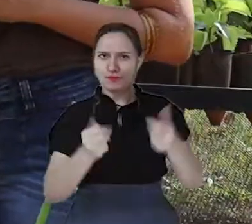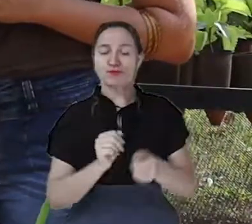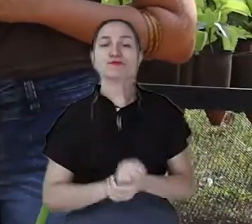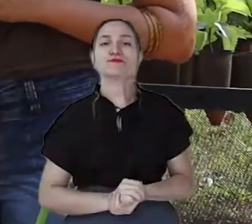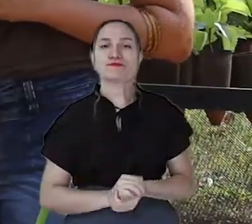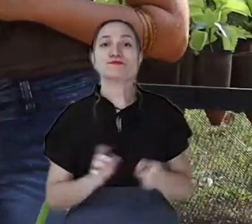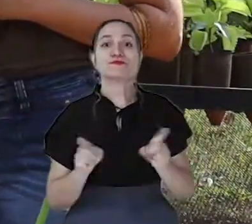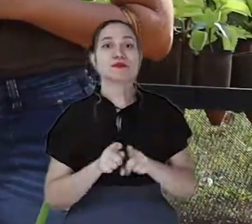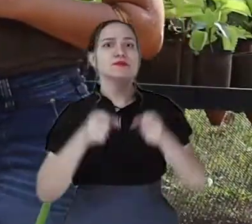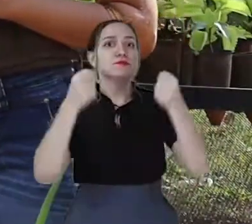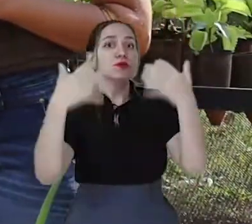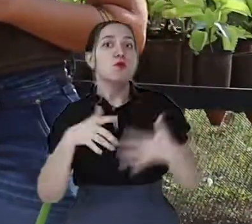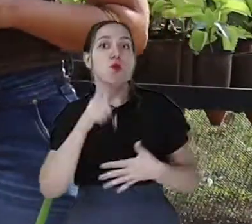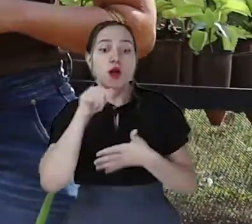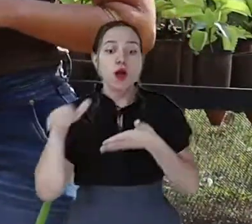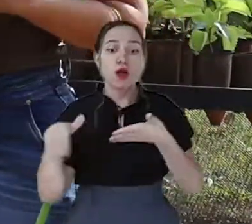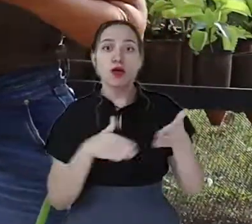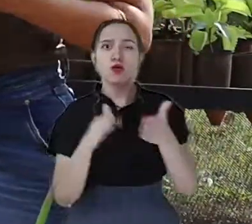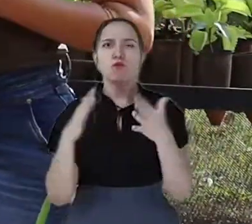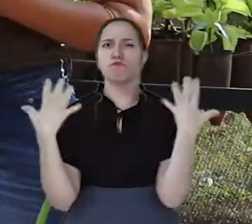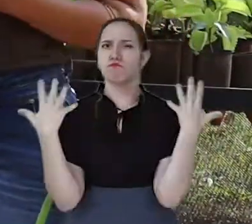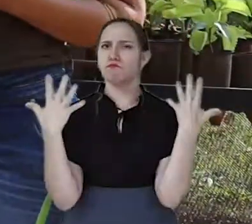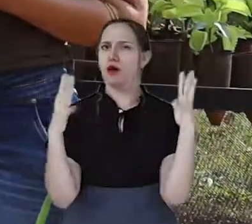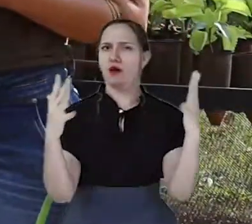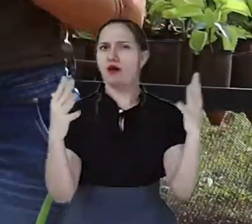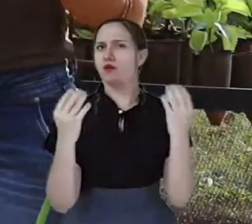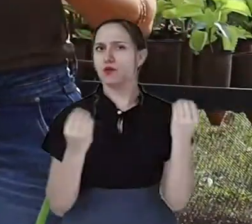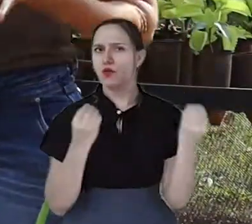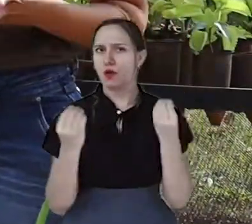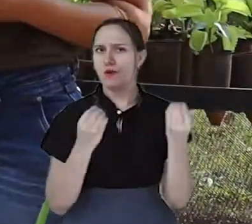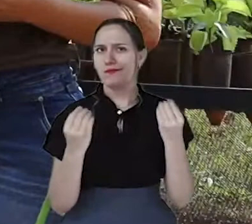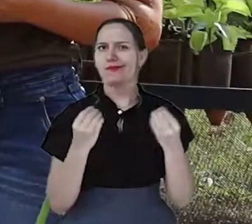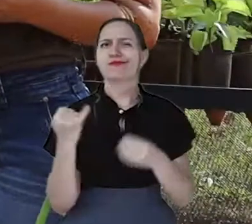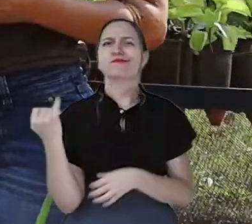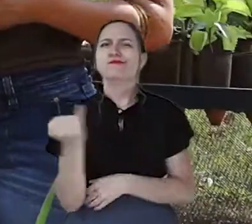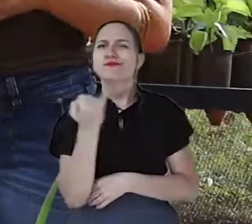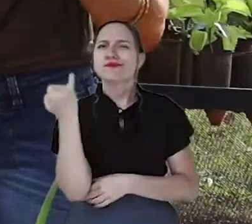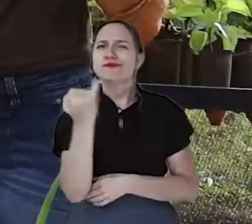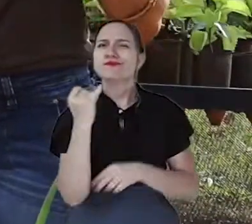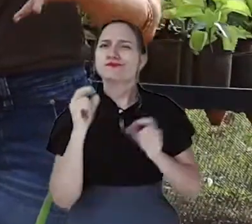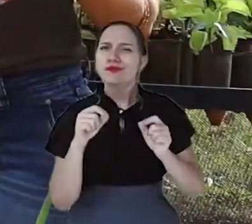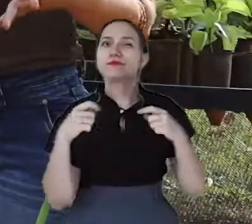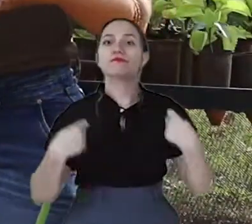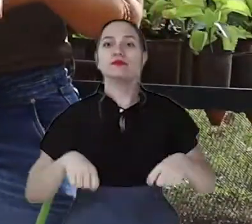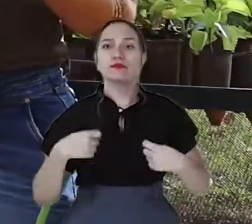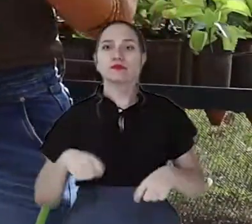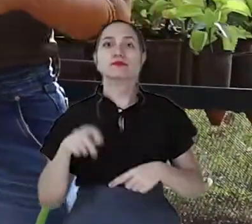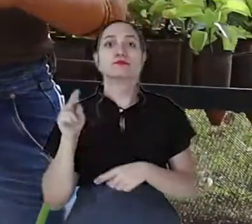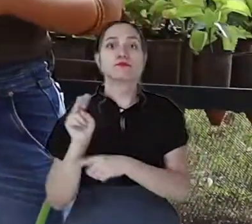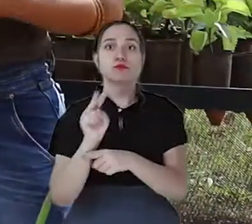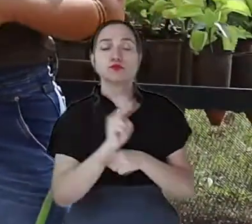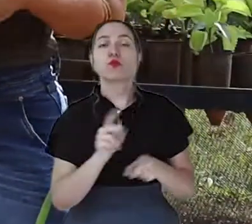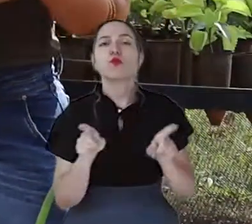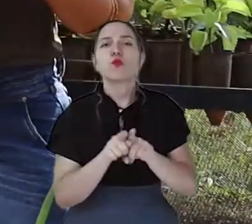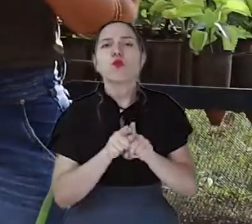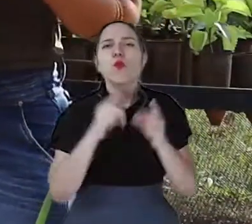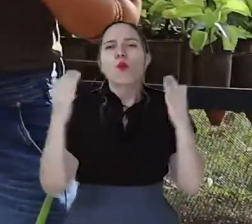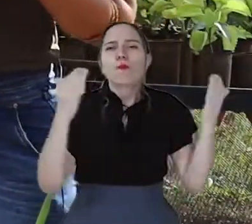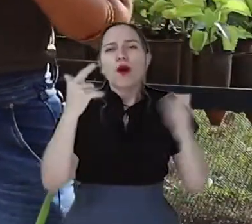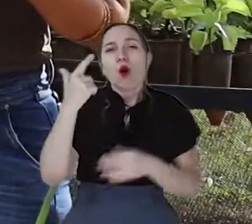ó, dá uma olhadinha aqui para os nossos cílios. Qual que é a importância dos nossos cílios? Proteger os olhos. Então a gente tem que preservar muito